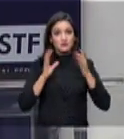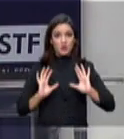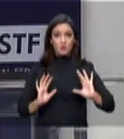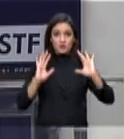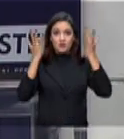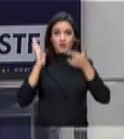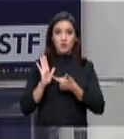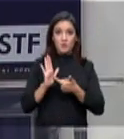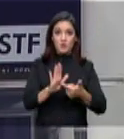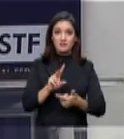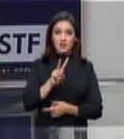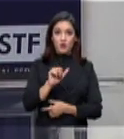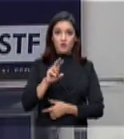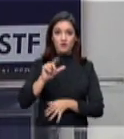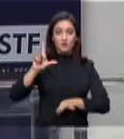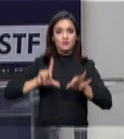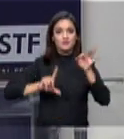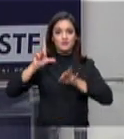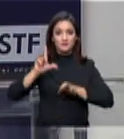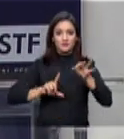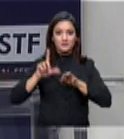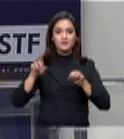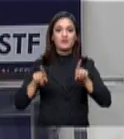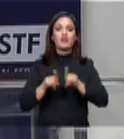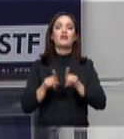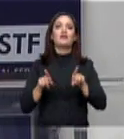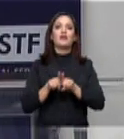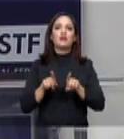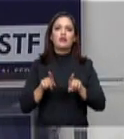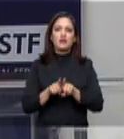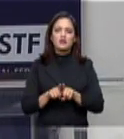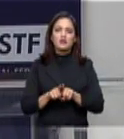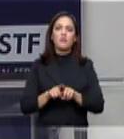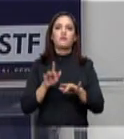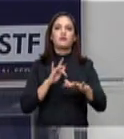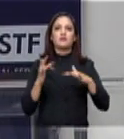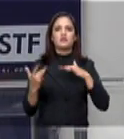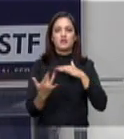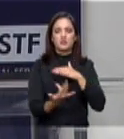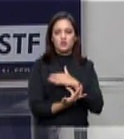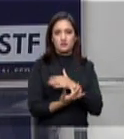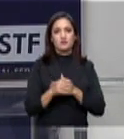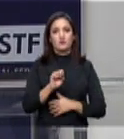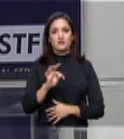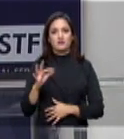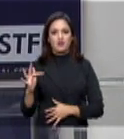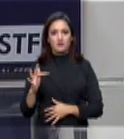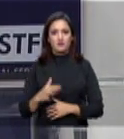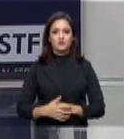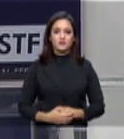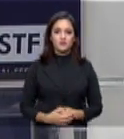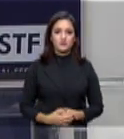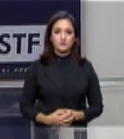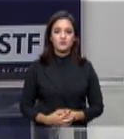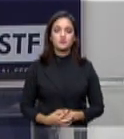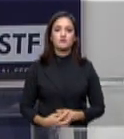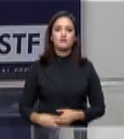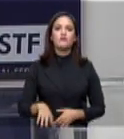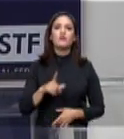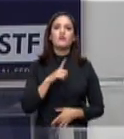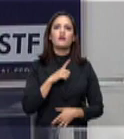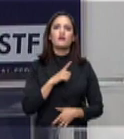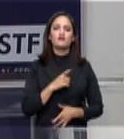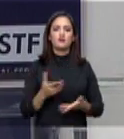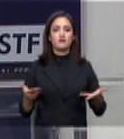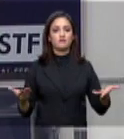vivo pela TV Justiça e pelos canais oficiais do STF no YouTube. Compõe o dispositivo de